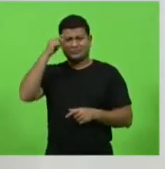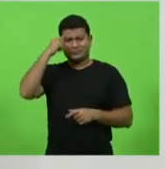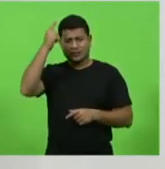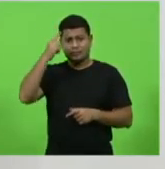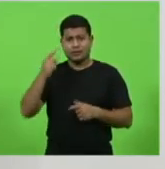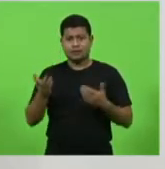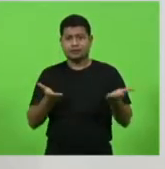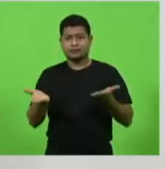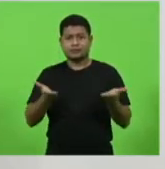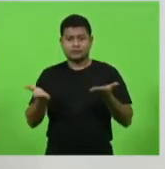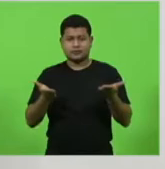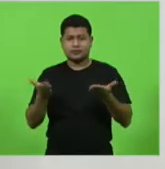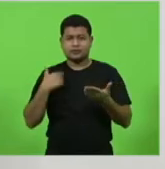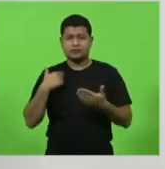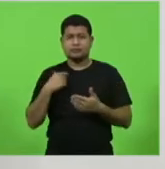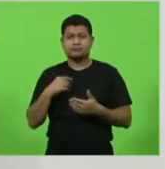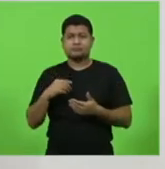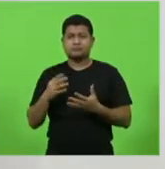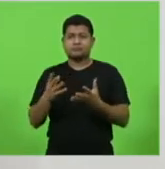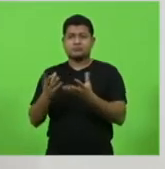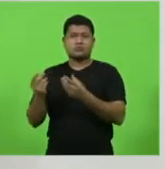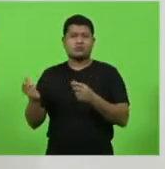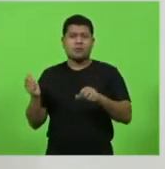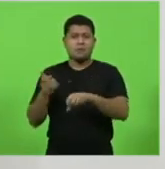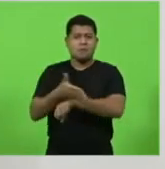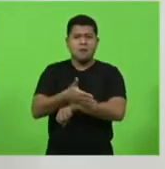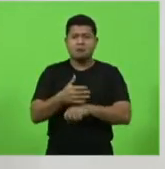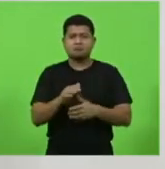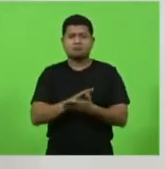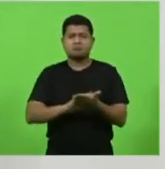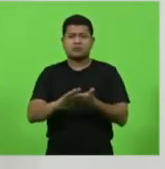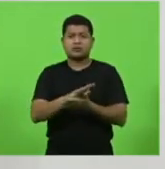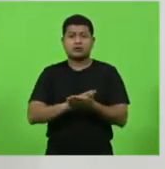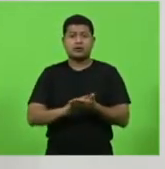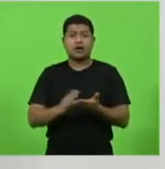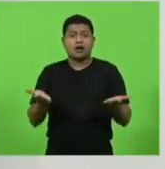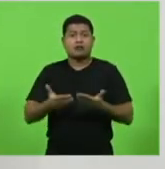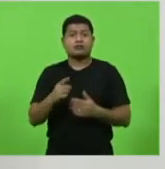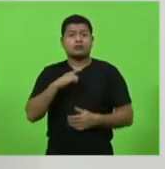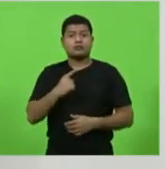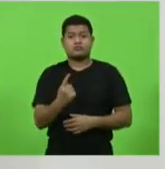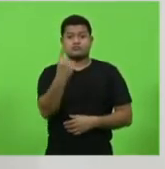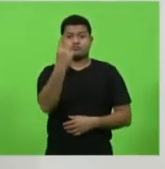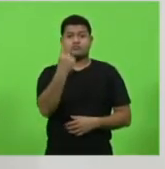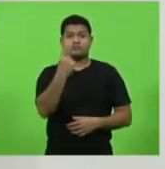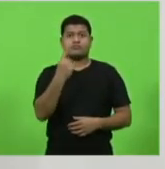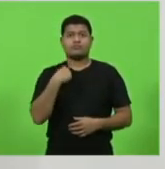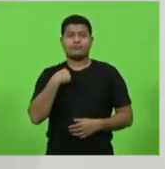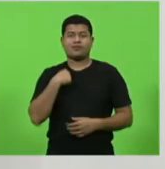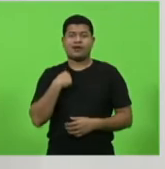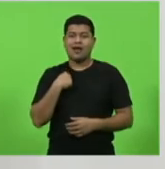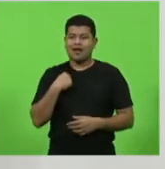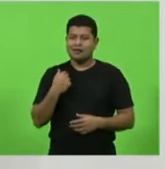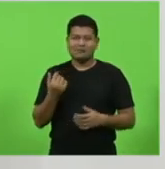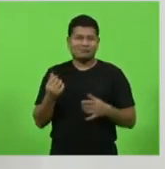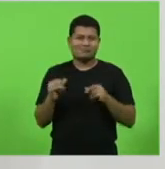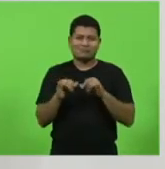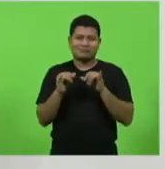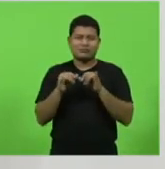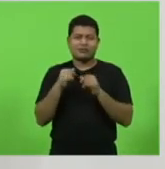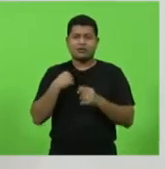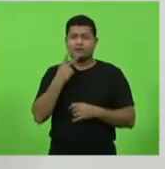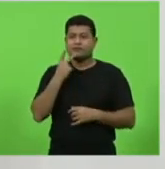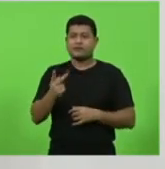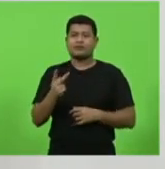né? Deu deserta. E agora apareceu uma. Aí eu dei na besteira de dizer,